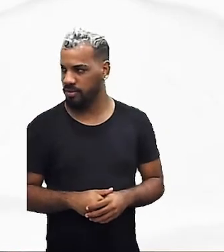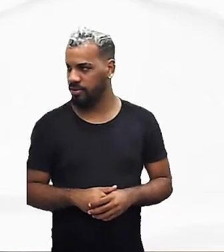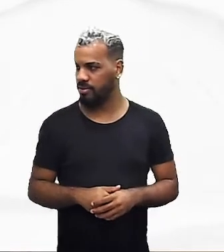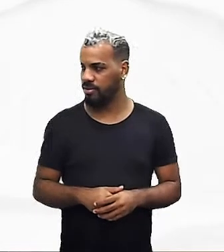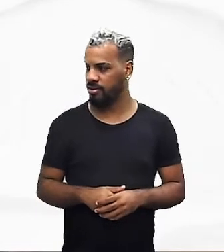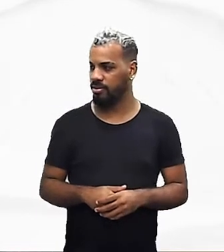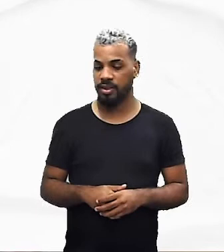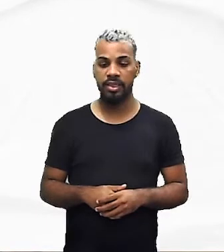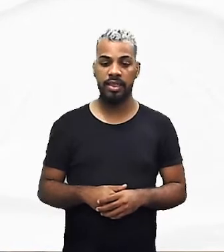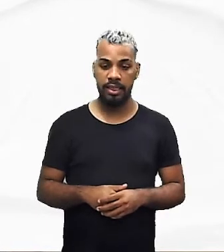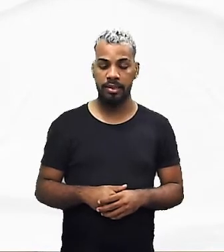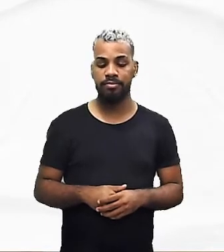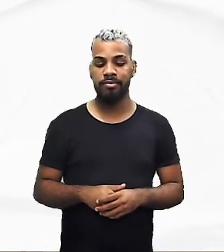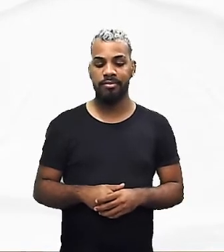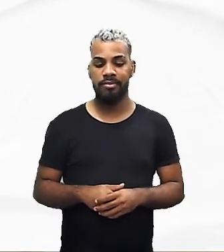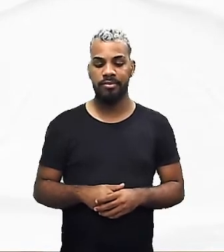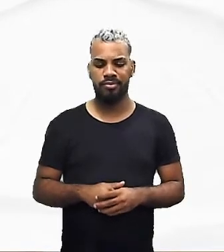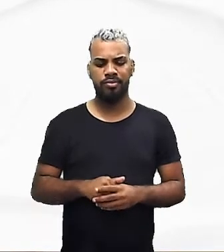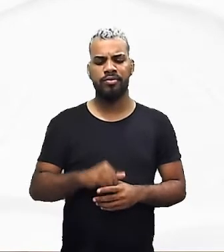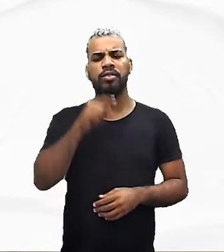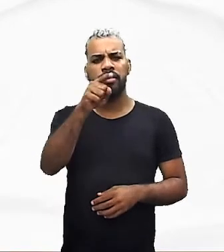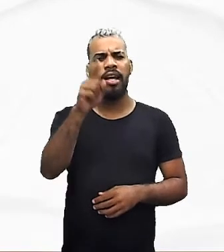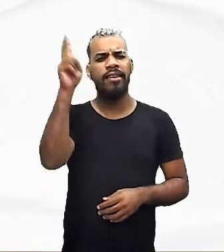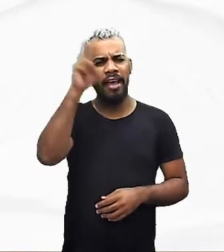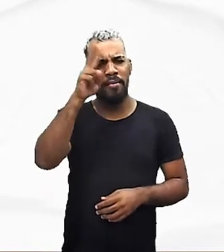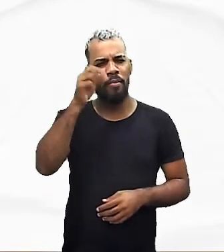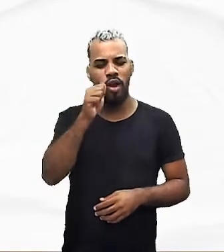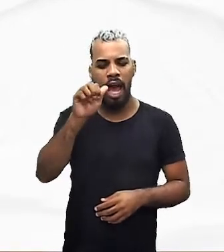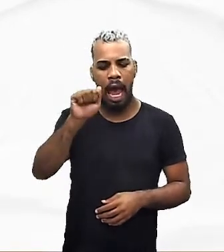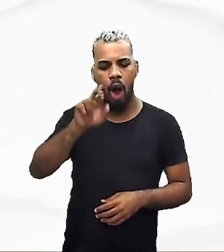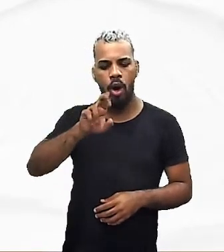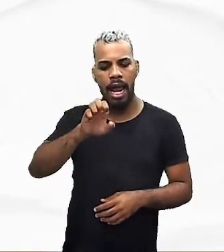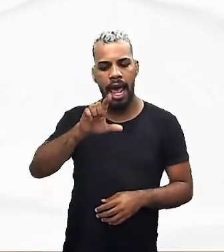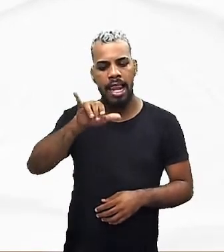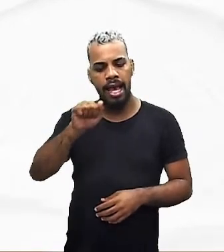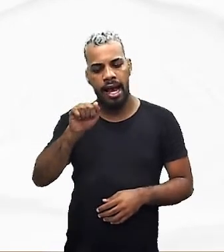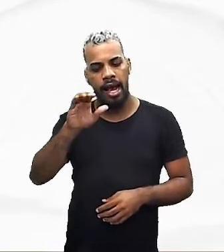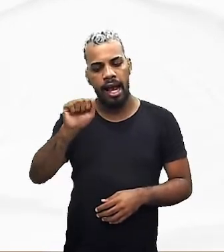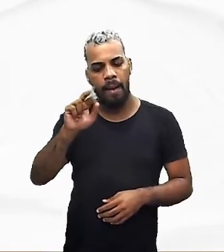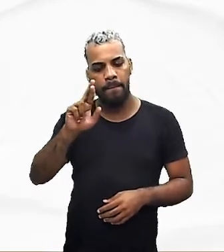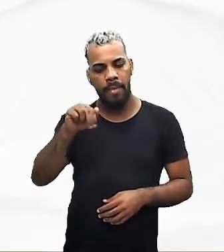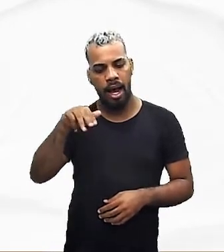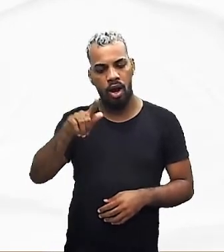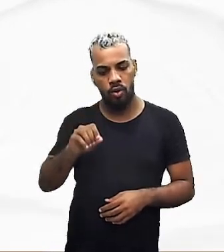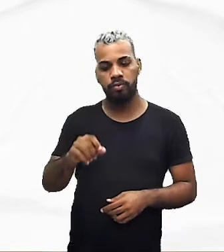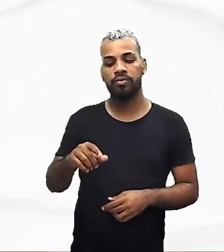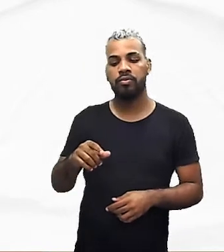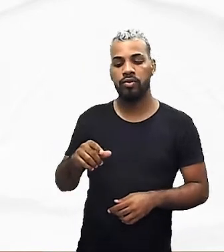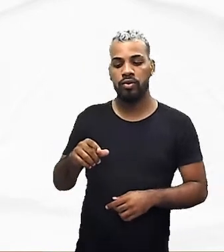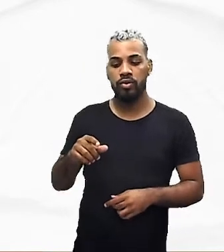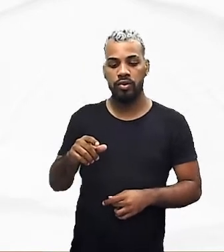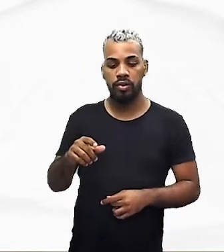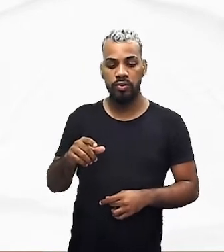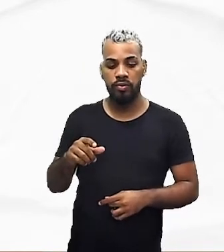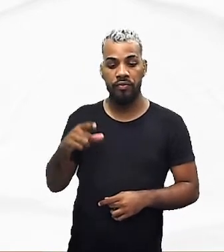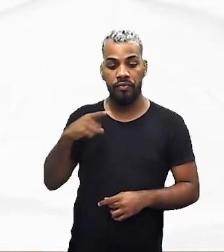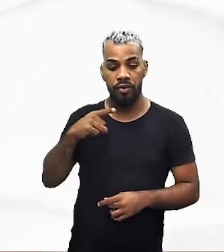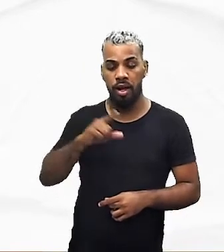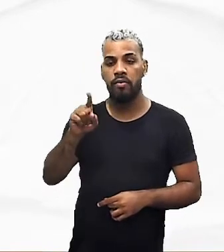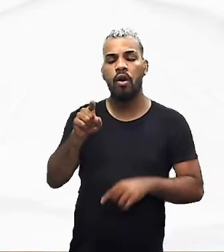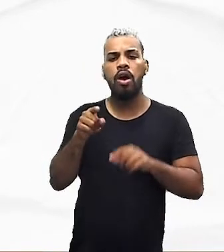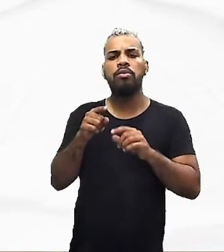de Aurélia Camargo, que atravessou o firmamento da corte como brilhante